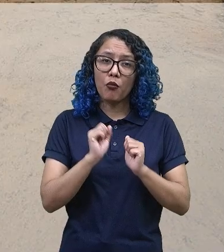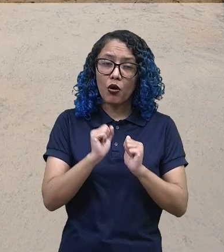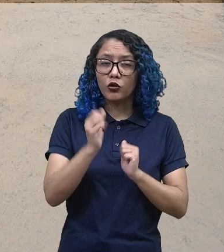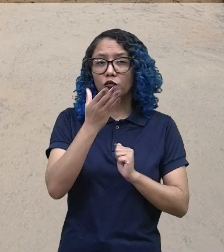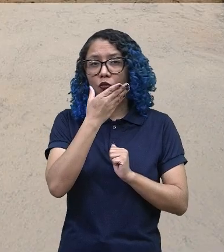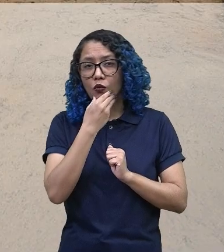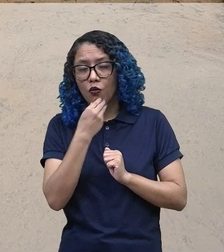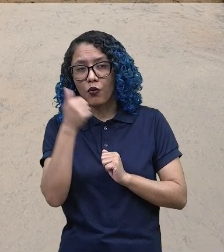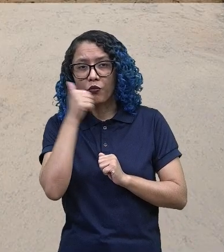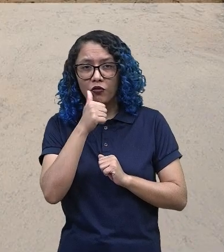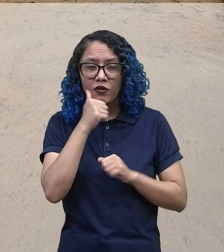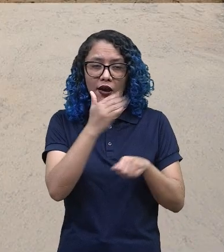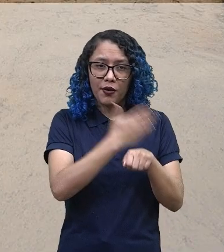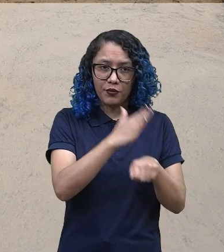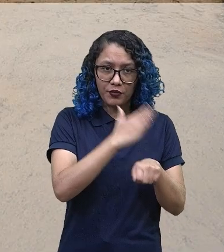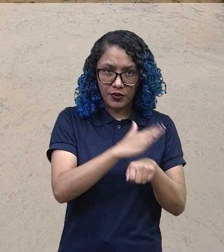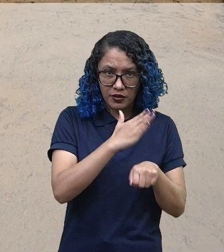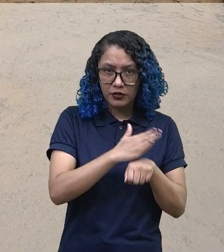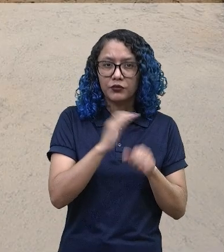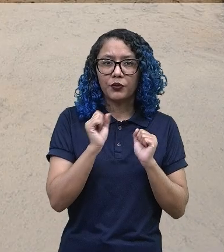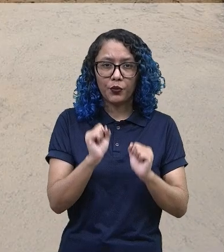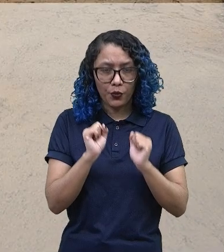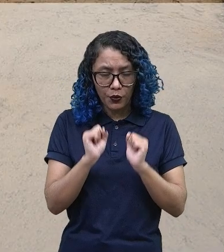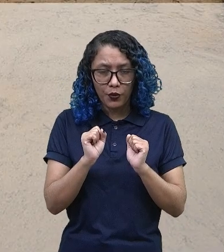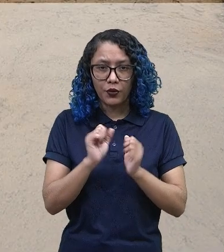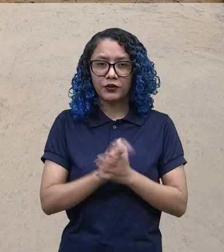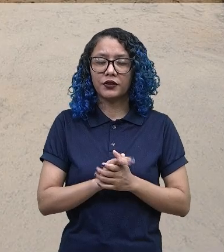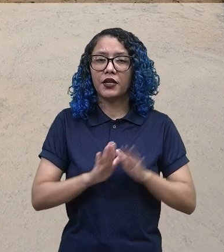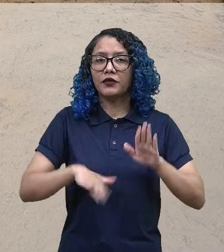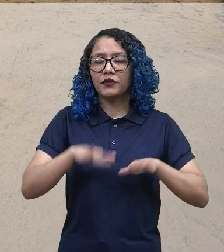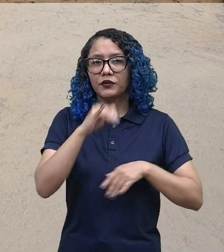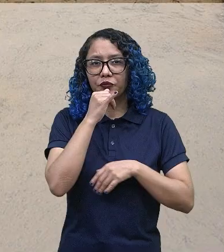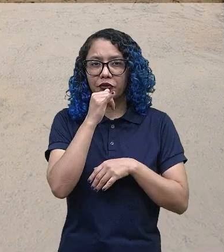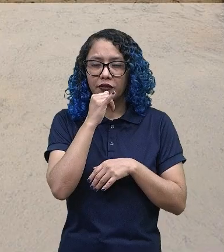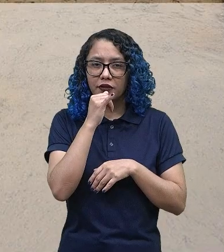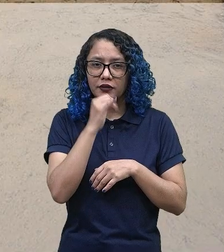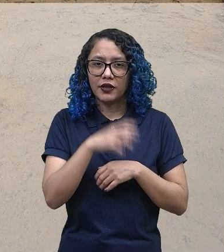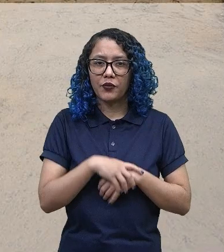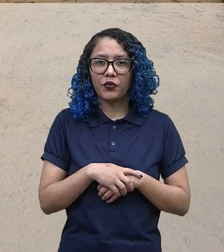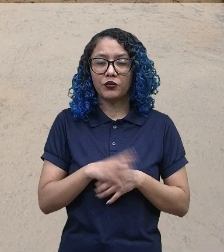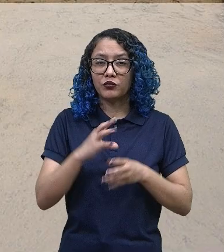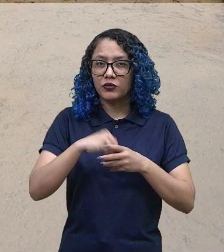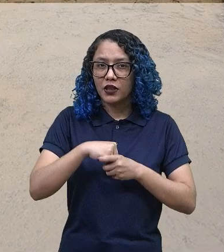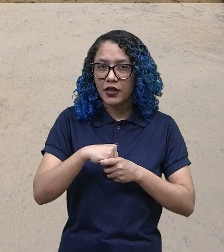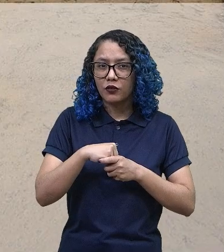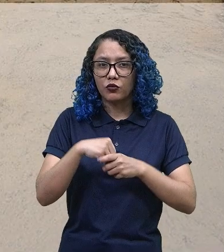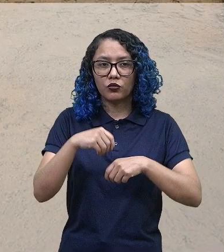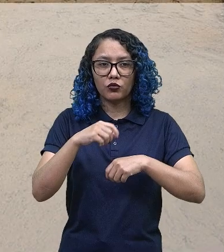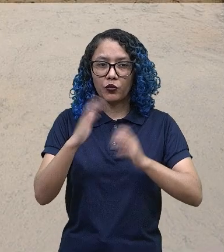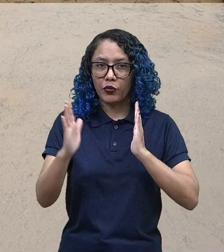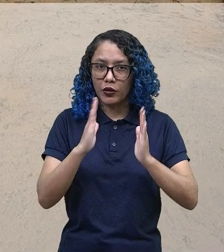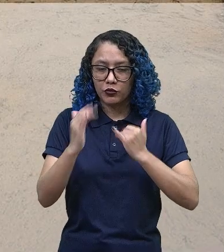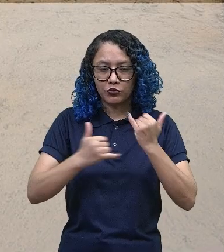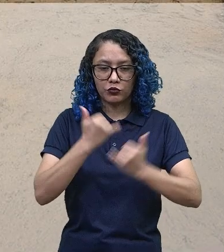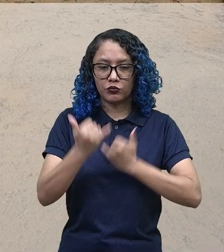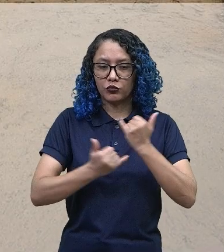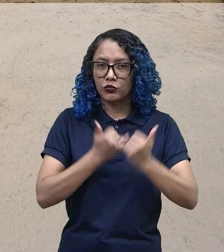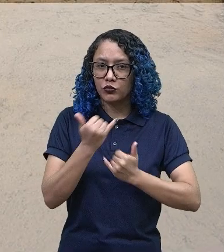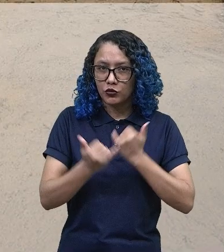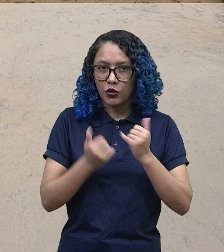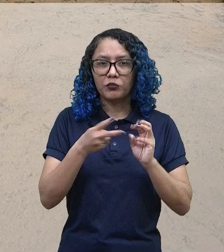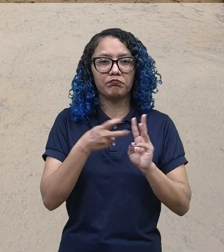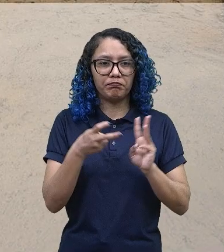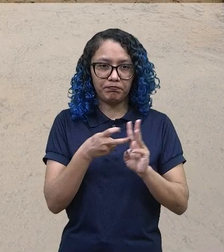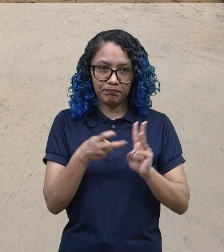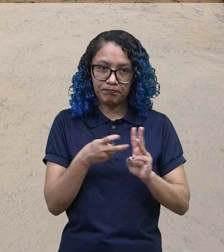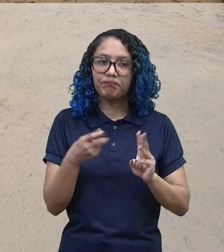mulheres, muitas delas apresentadas ali dentro dos jogos indígenas, tá bom? Olha só, a